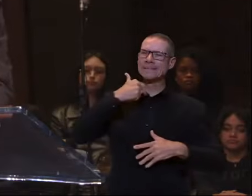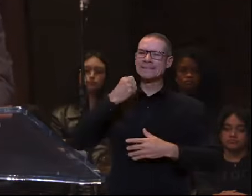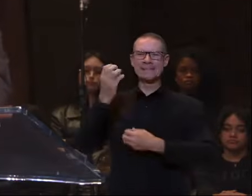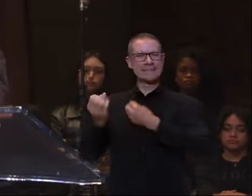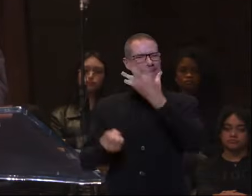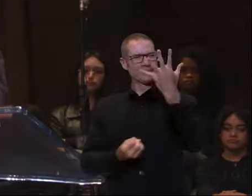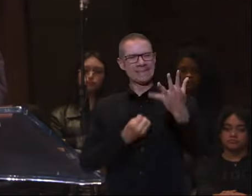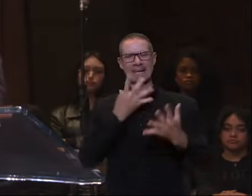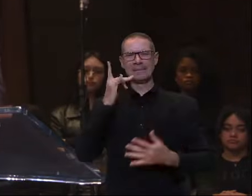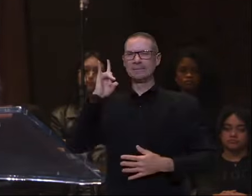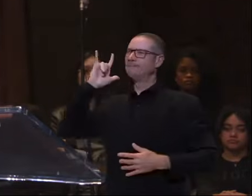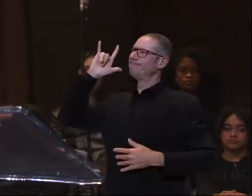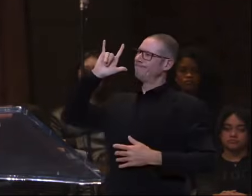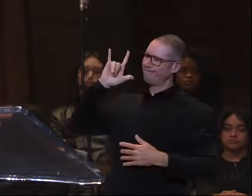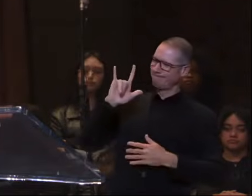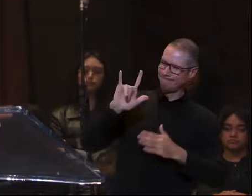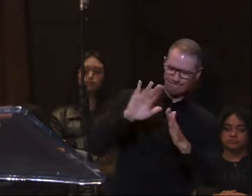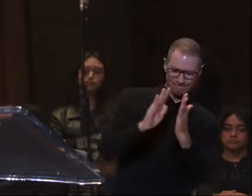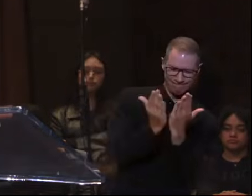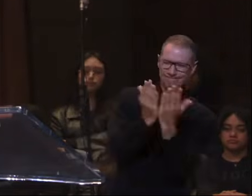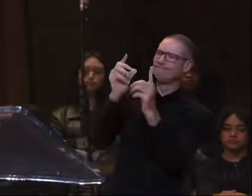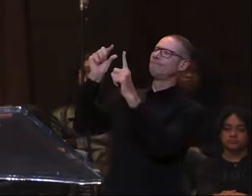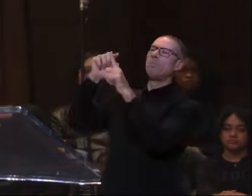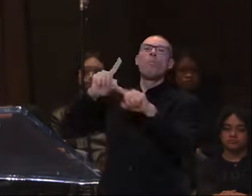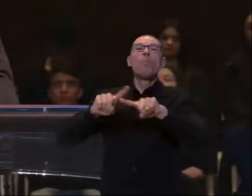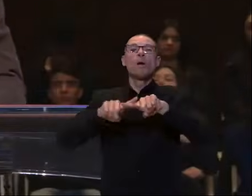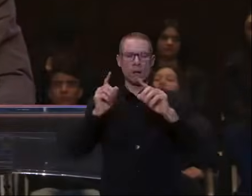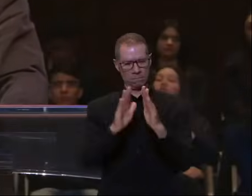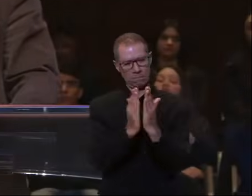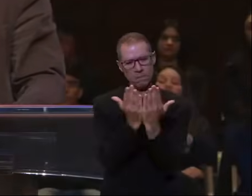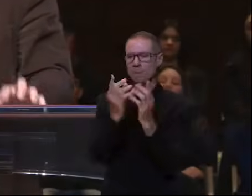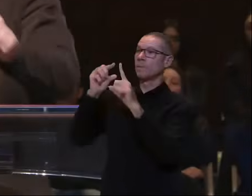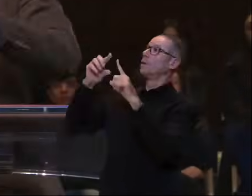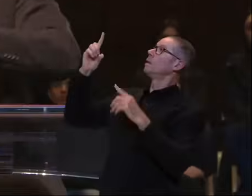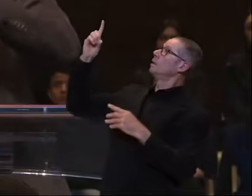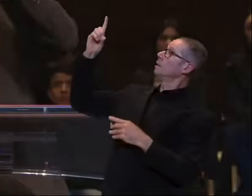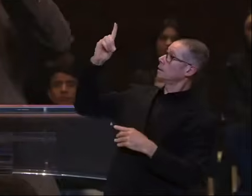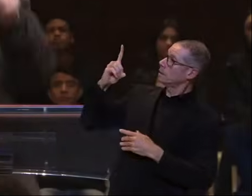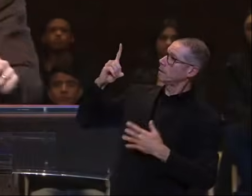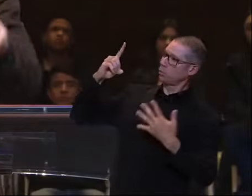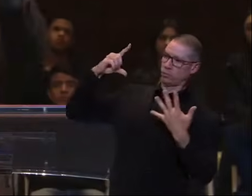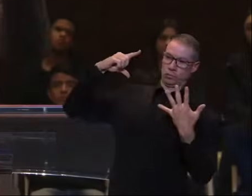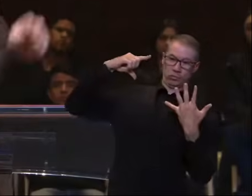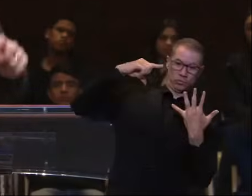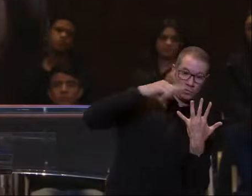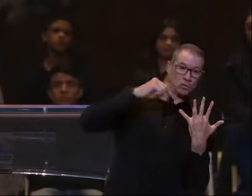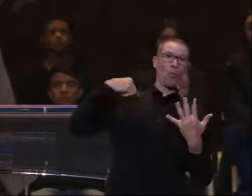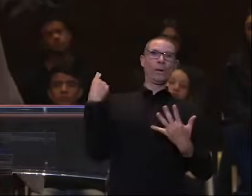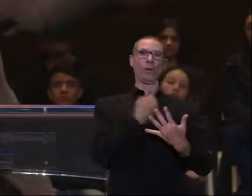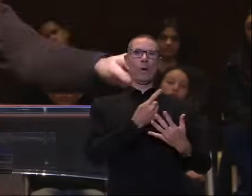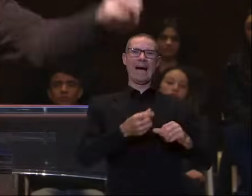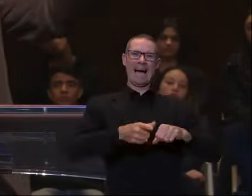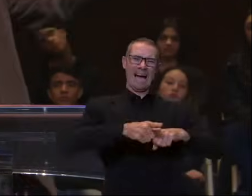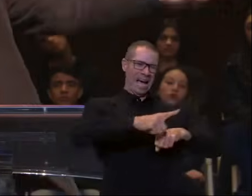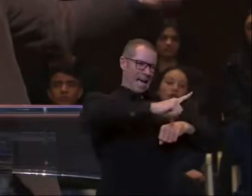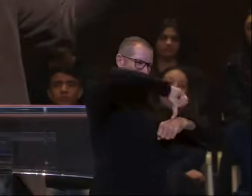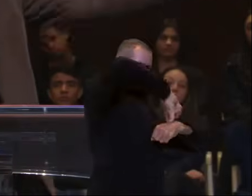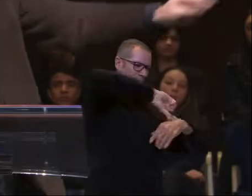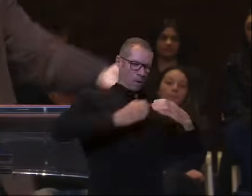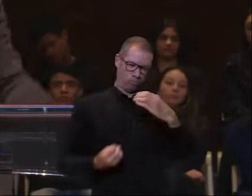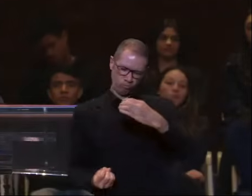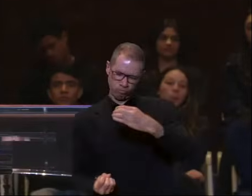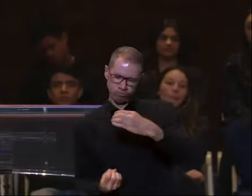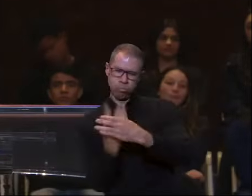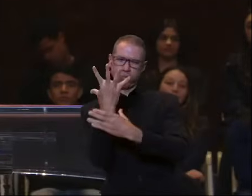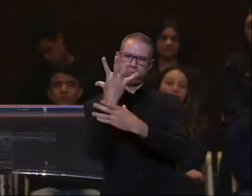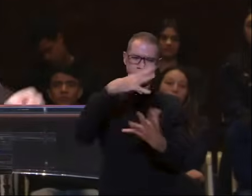Bíblia. Por quê? Porque a Bíblia vai dizer que Deus nos escolheu antes da fundação do